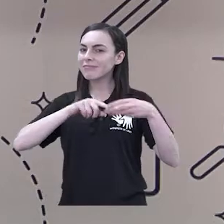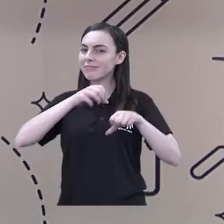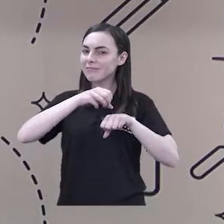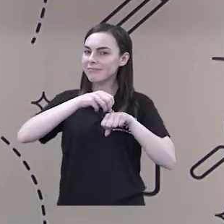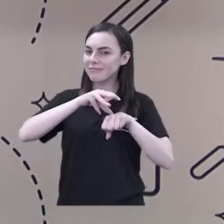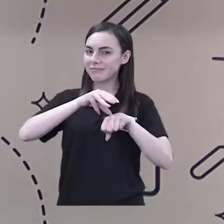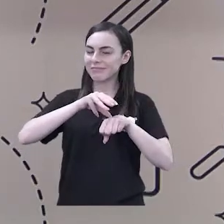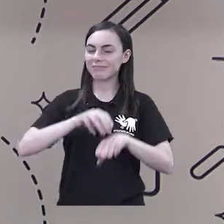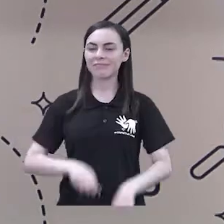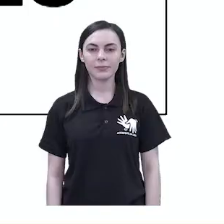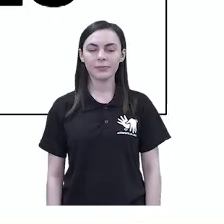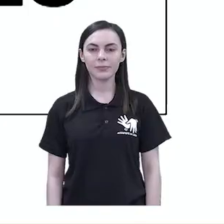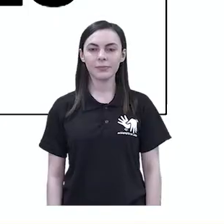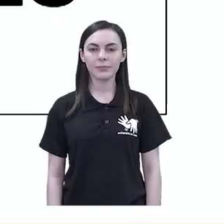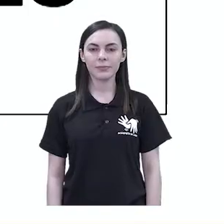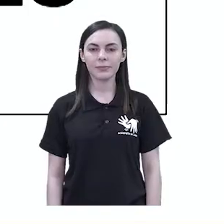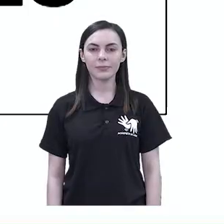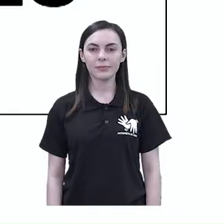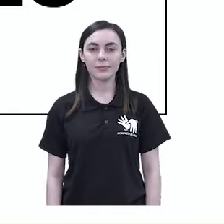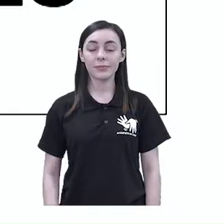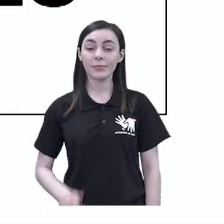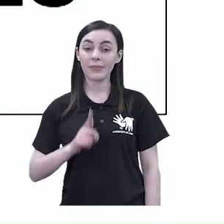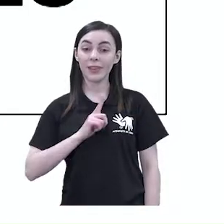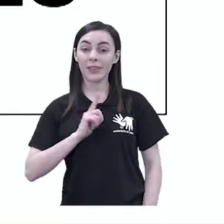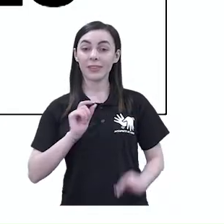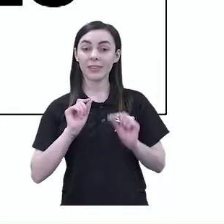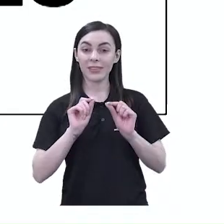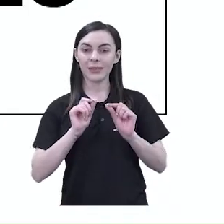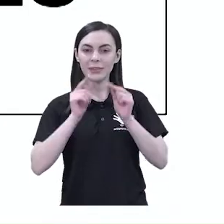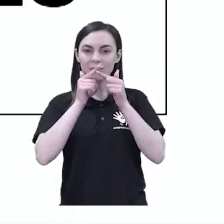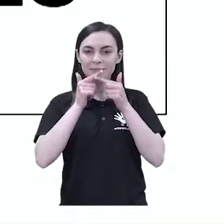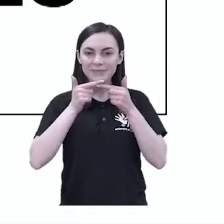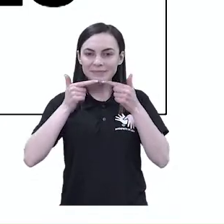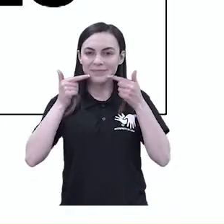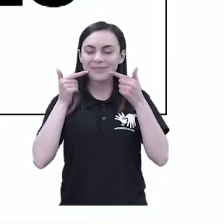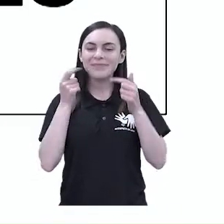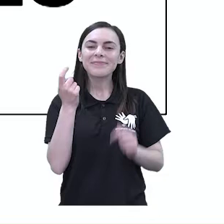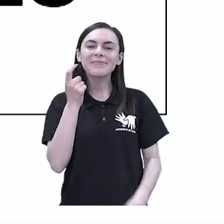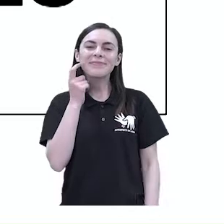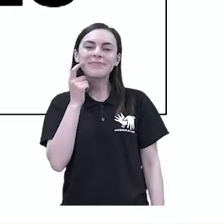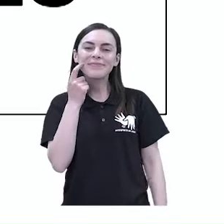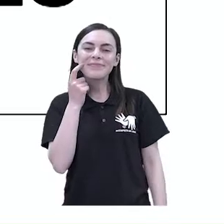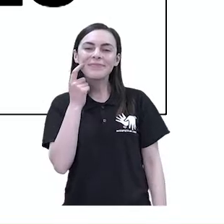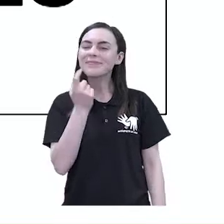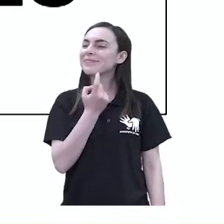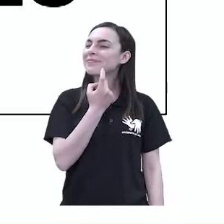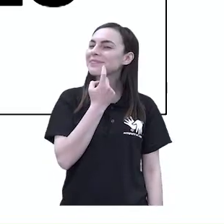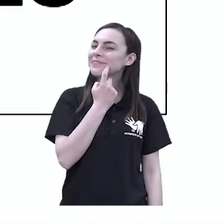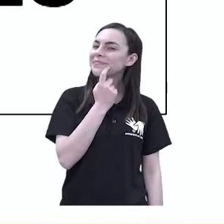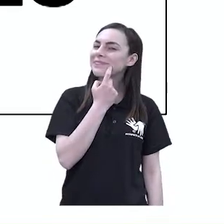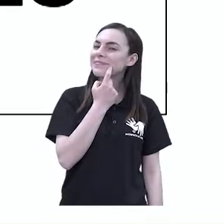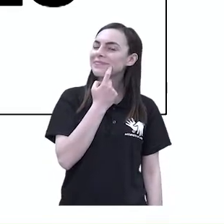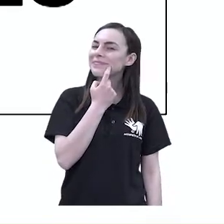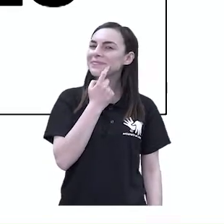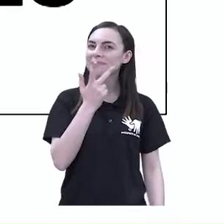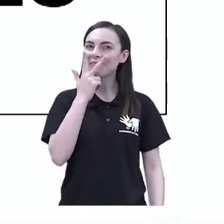pista. Vamos lá? Possui covinhas que destacam o seu belo